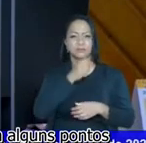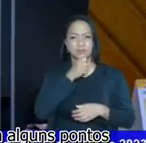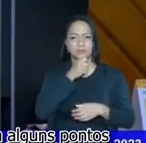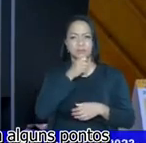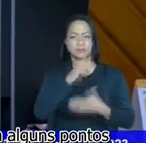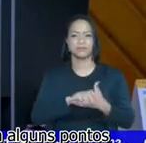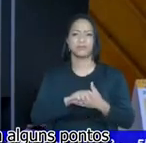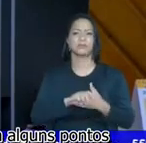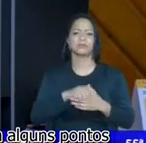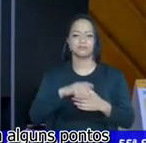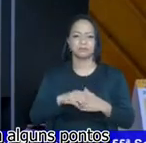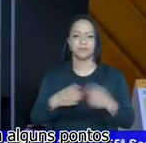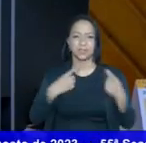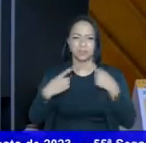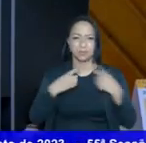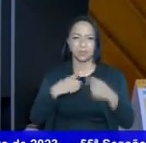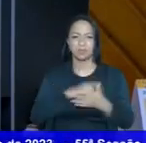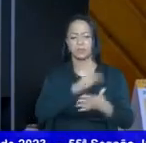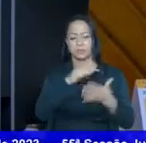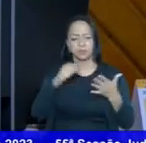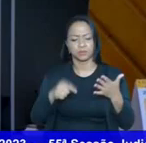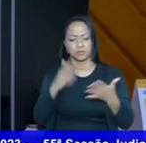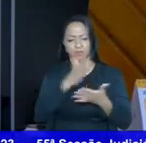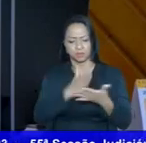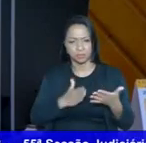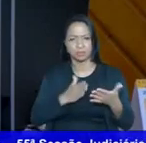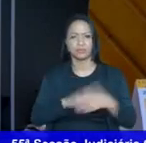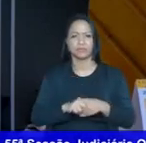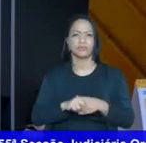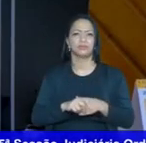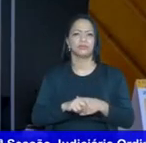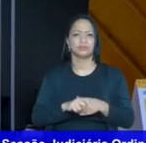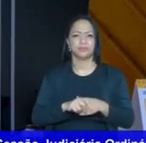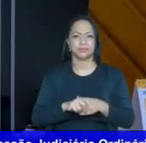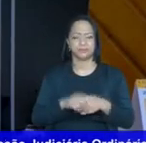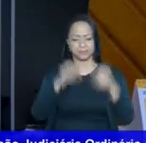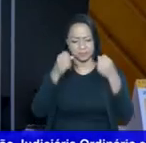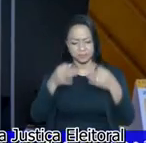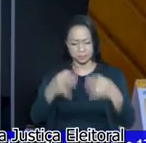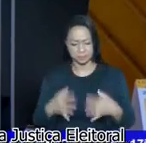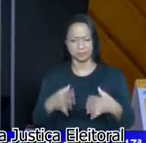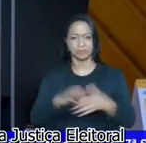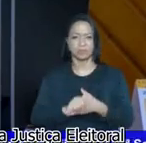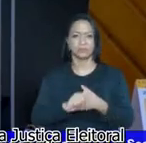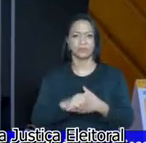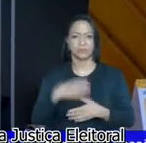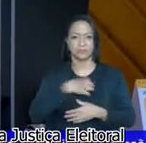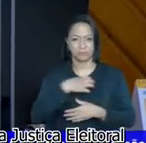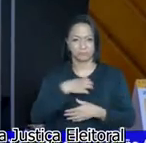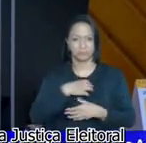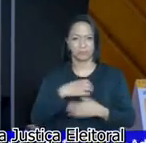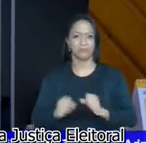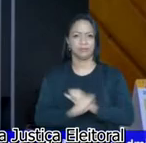ainda foi objeto de debate em alguns pontos. E aí, dentro desse preâmbulo, eu me sinto no dever